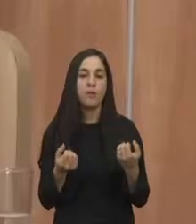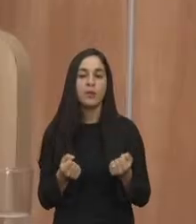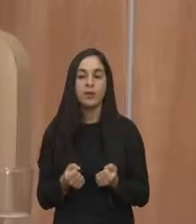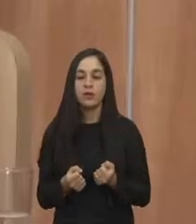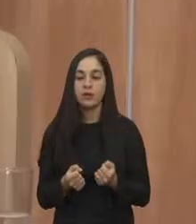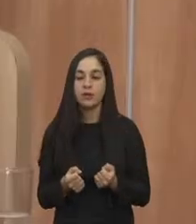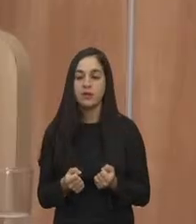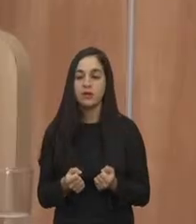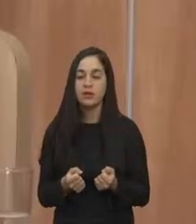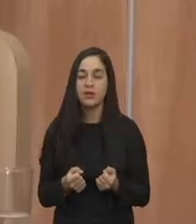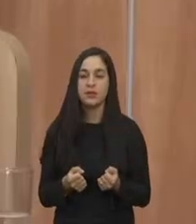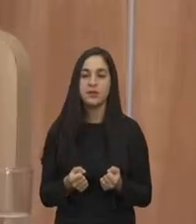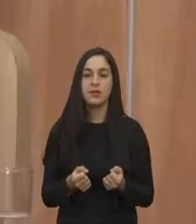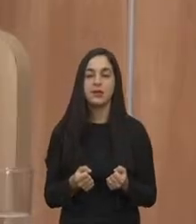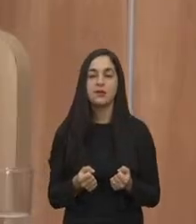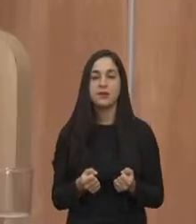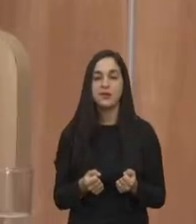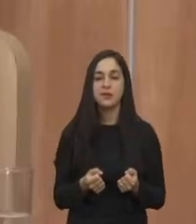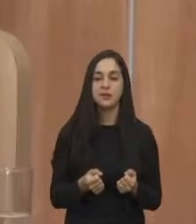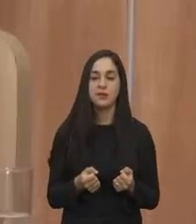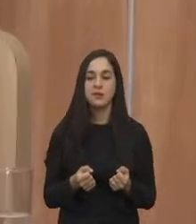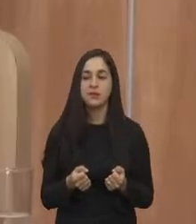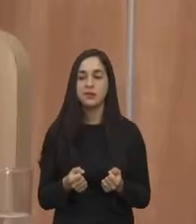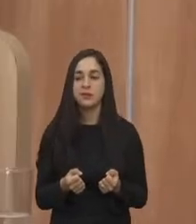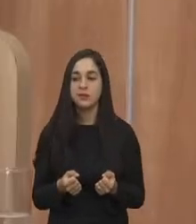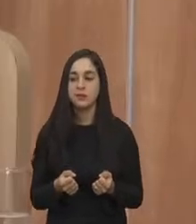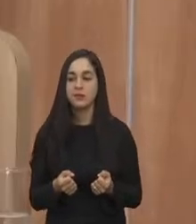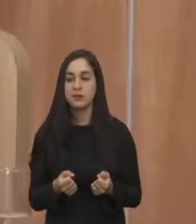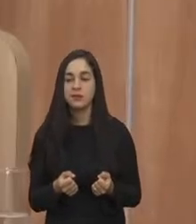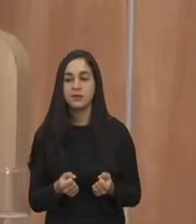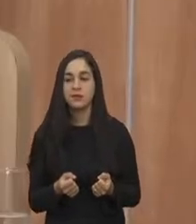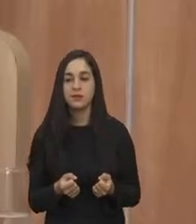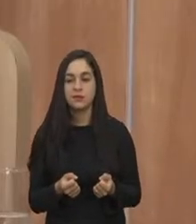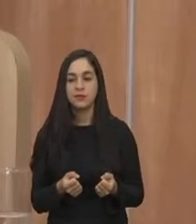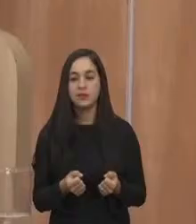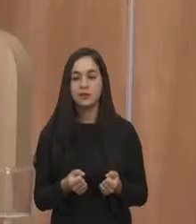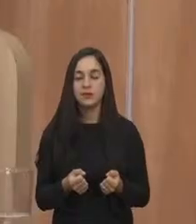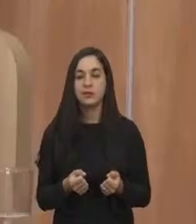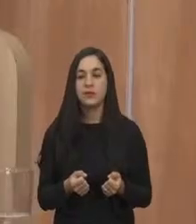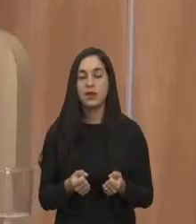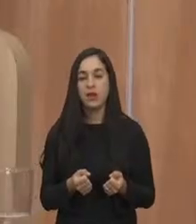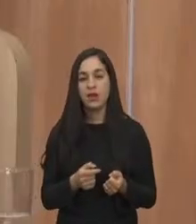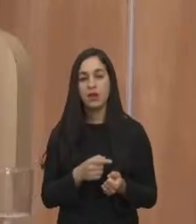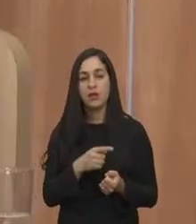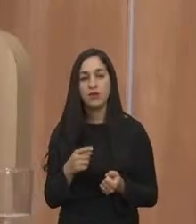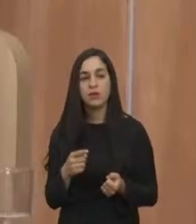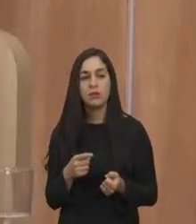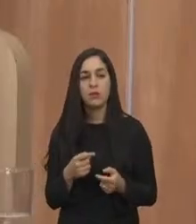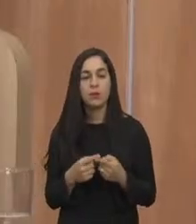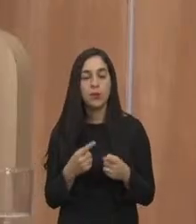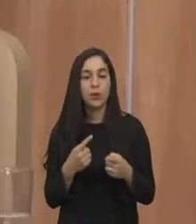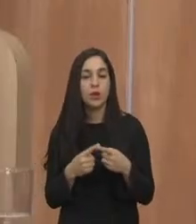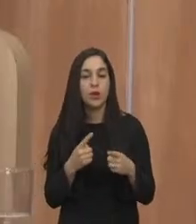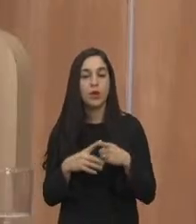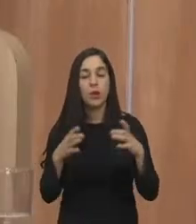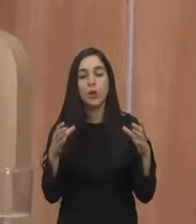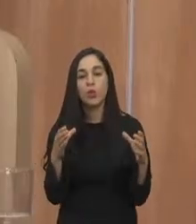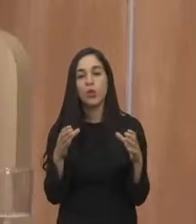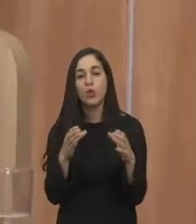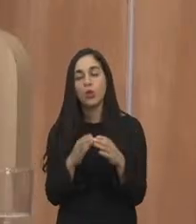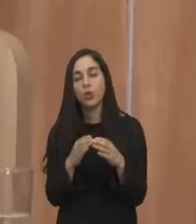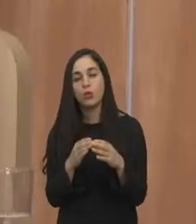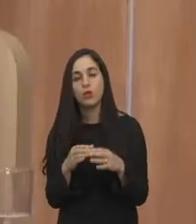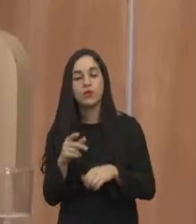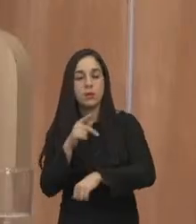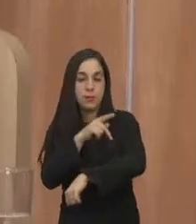gente entende que é um curso novo por quê ainda vocês são? Porque o grupo de